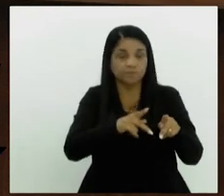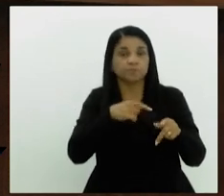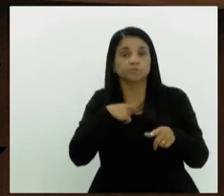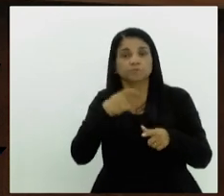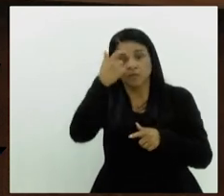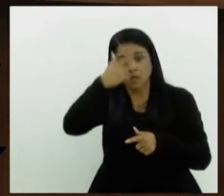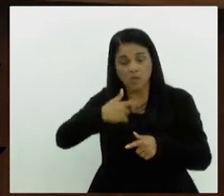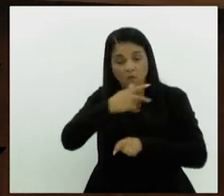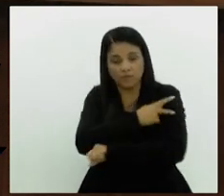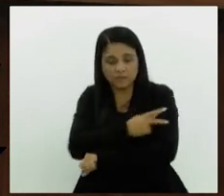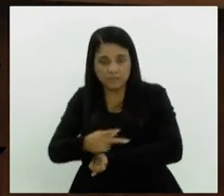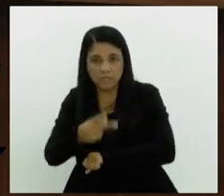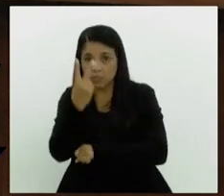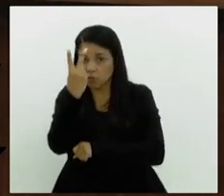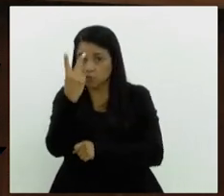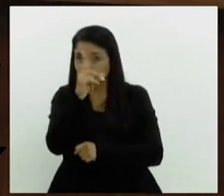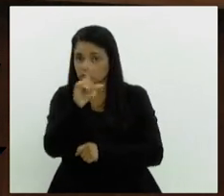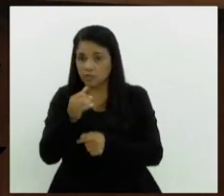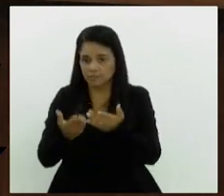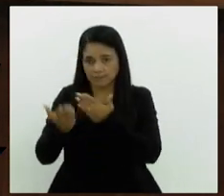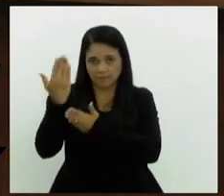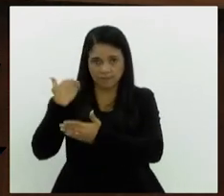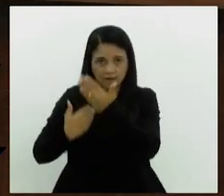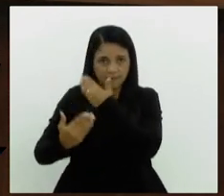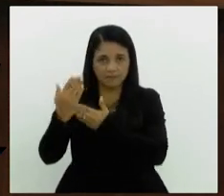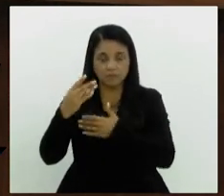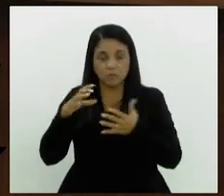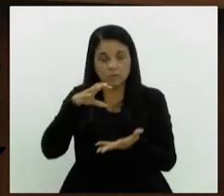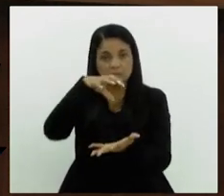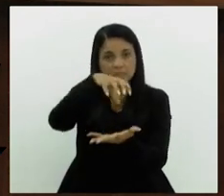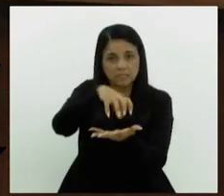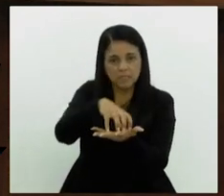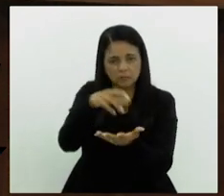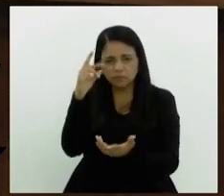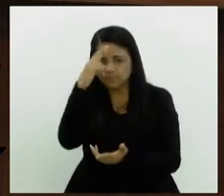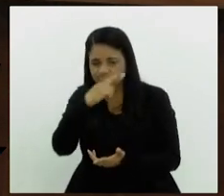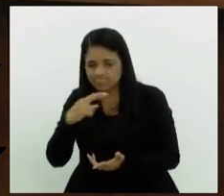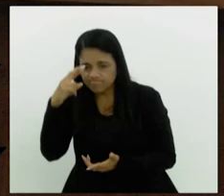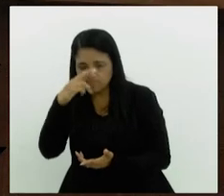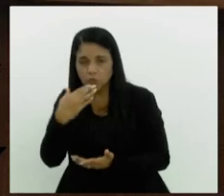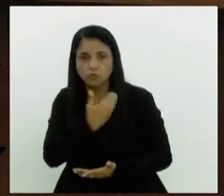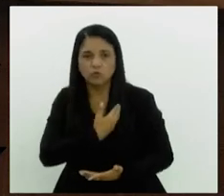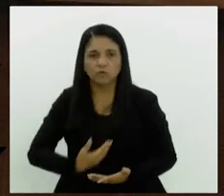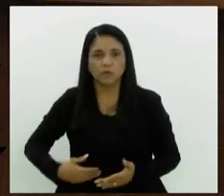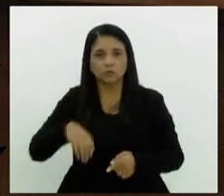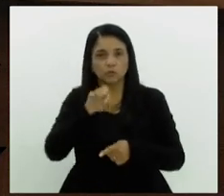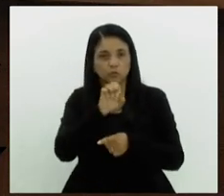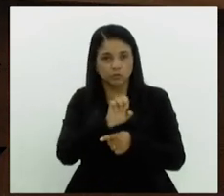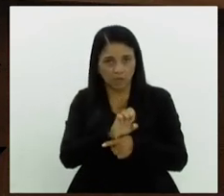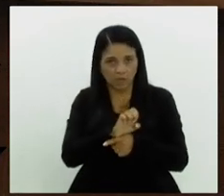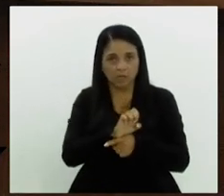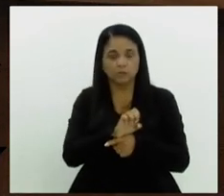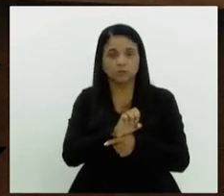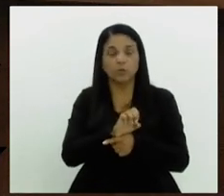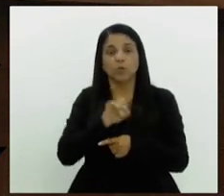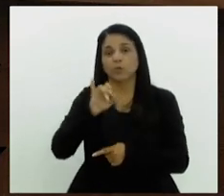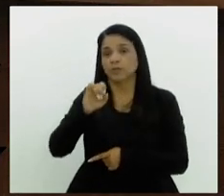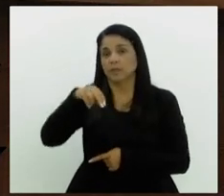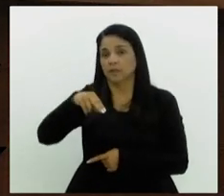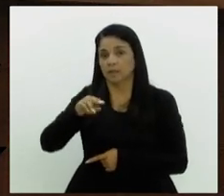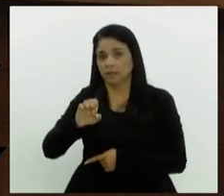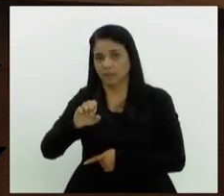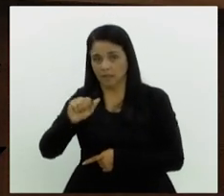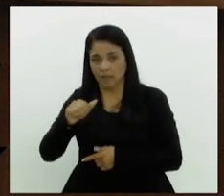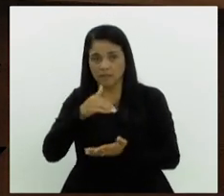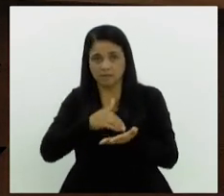eu visitei há dois dias atrás o centro de monitoramento que o governo do Estado montou, mais precisamente o INEA, a